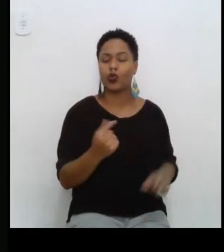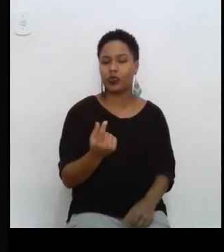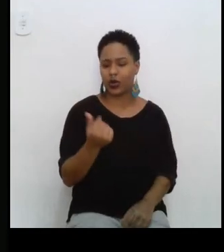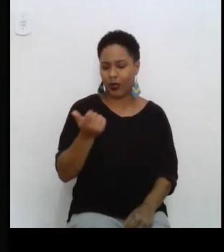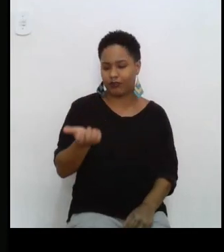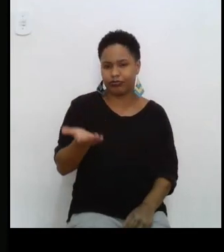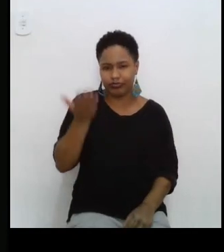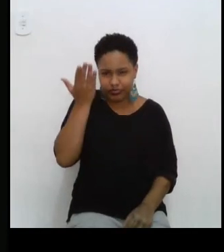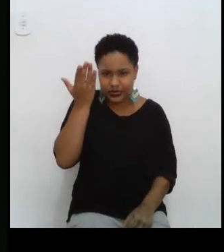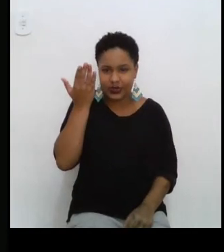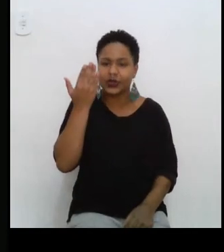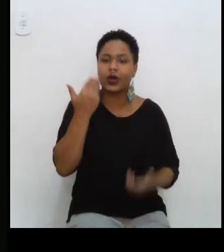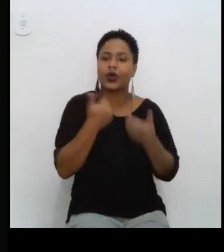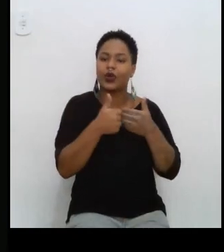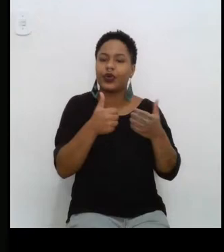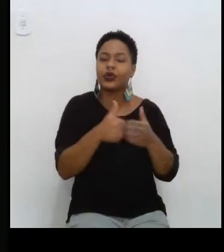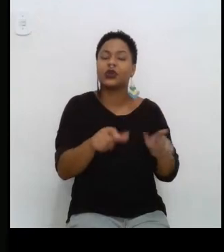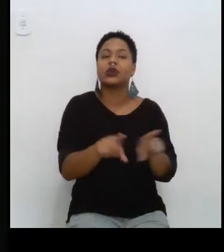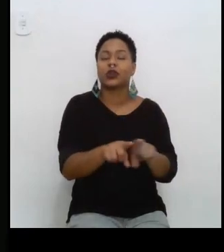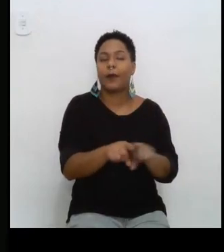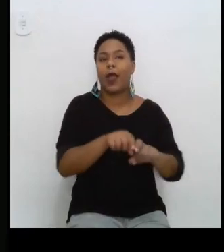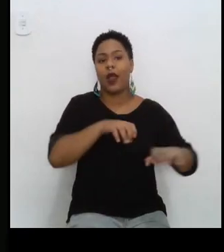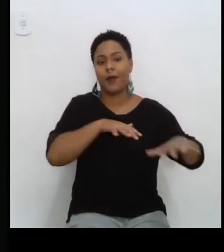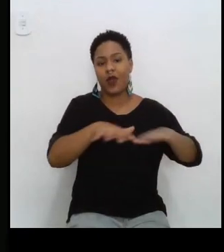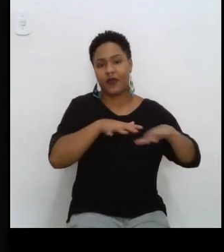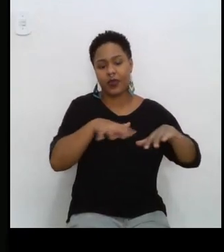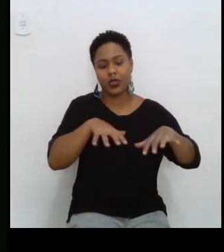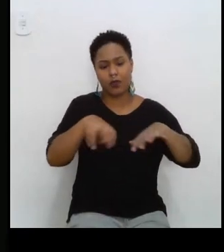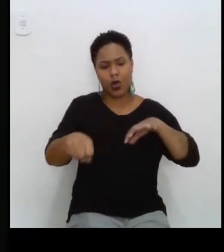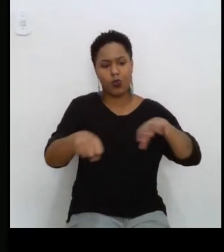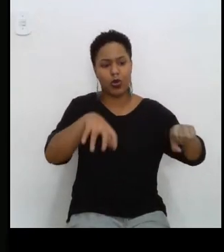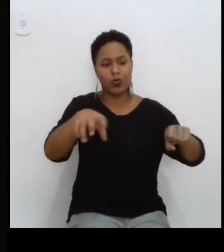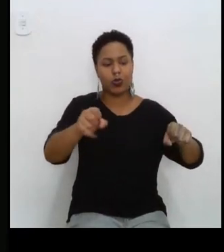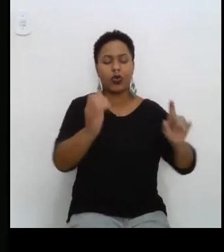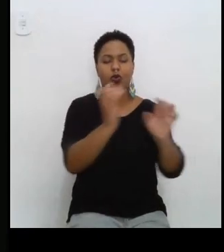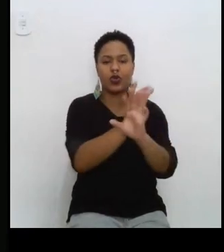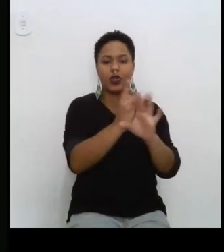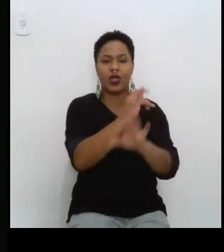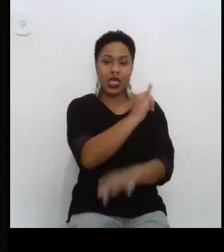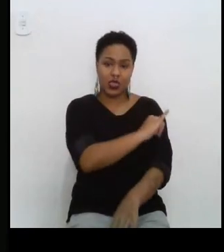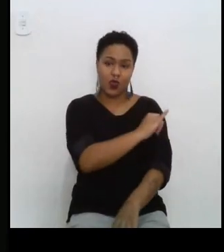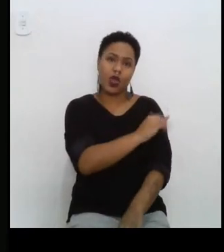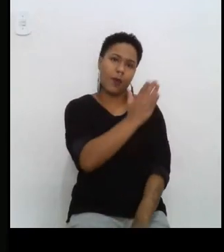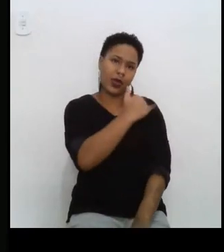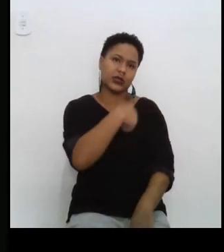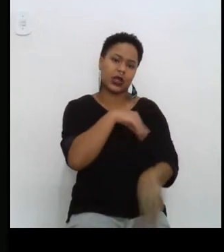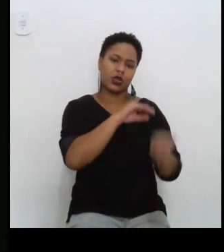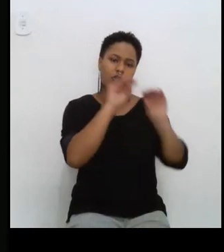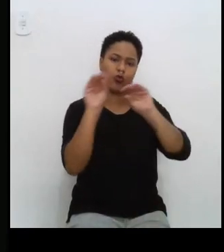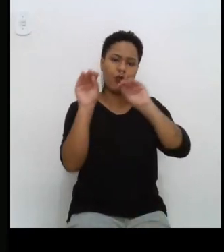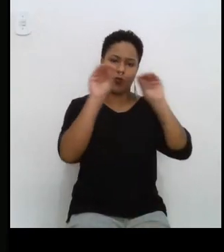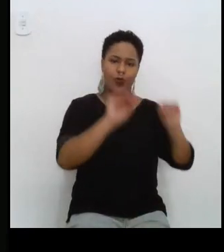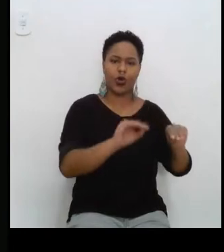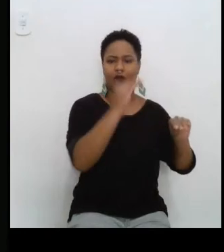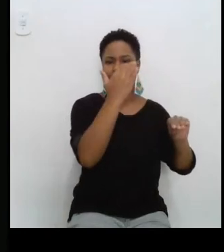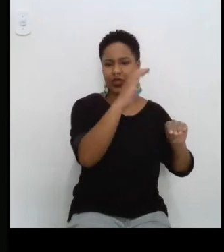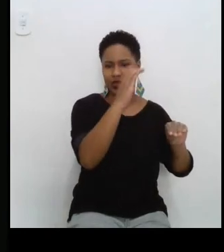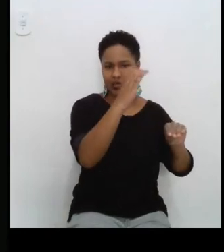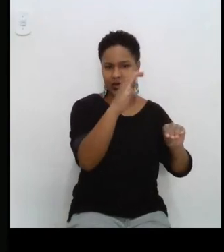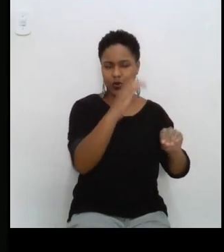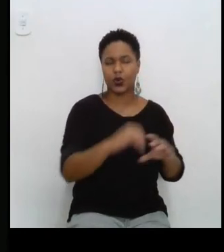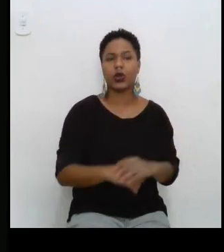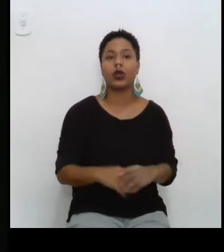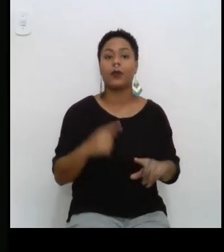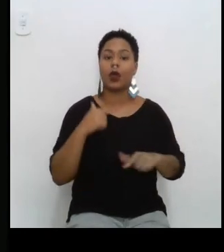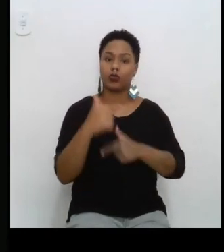depois com a movimentação das ocupações Urbanas no Rio de Janeiro quando morava no Rio de Janeiro quando morava em Niterói né mas a torna